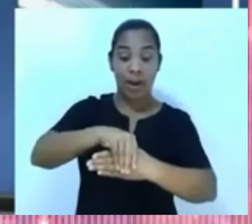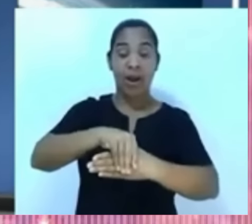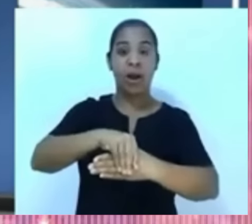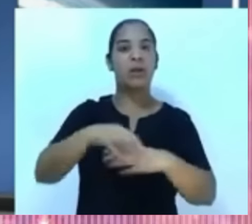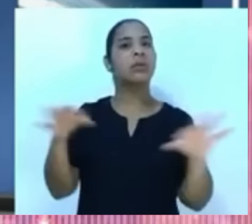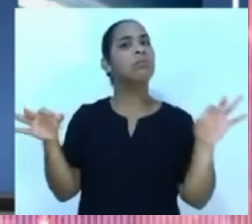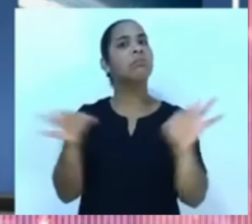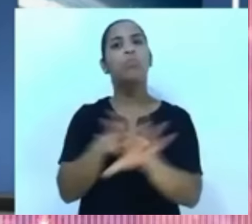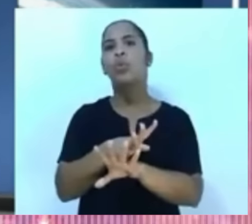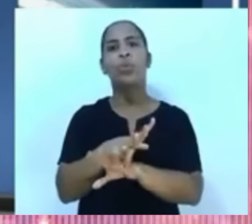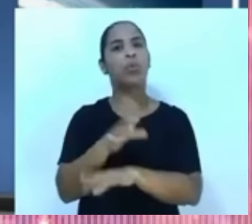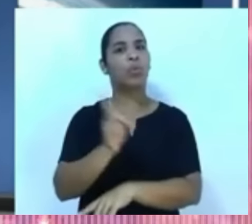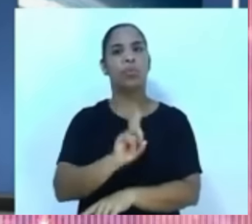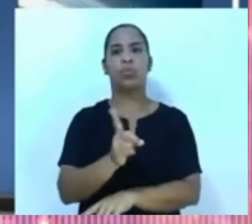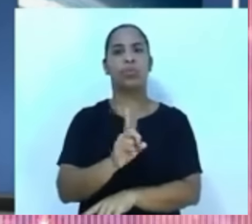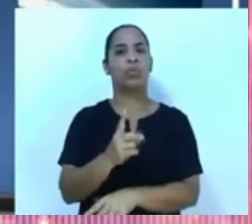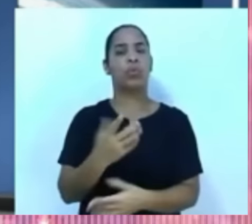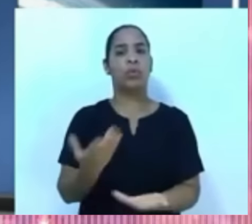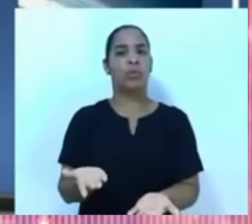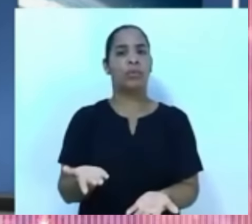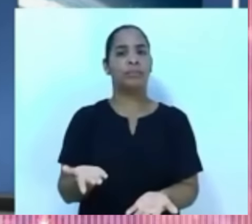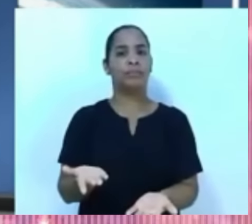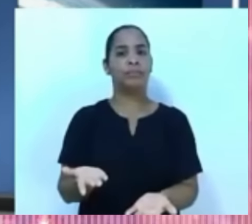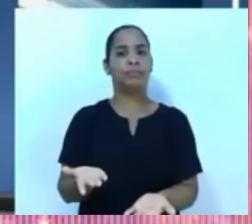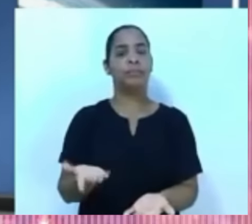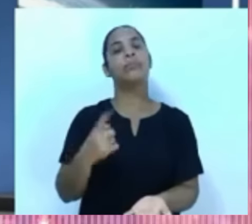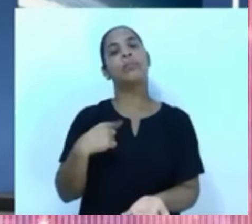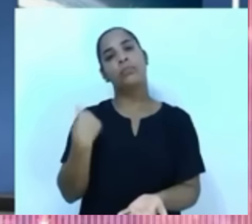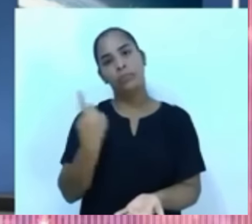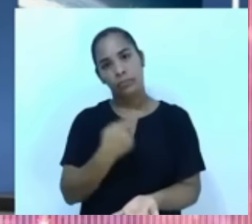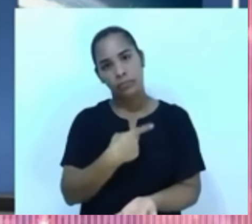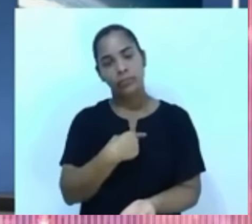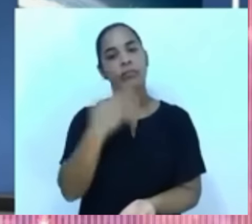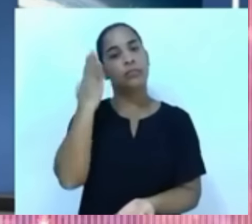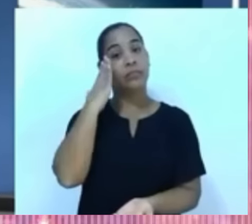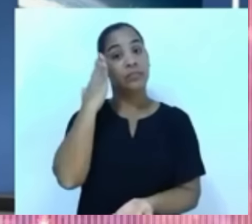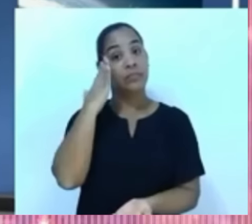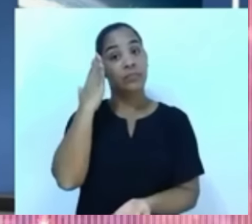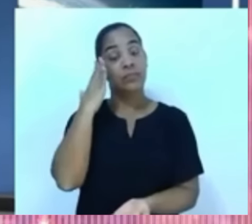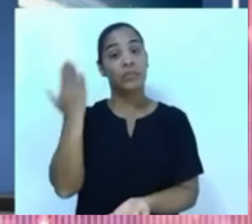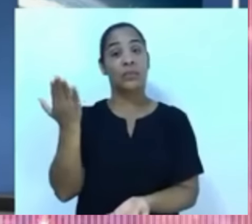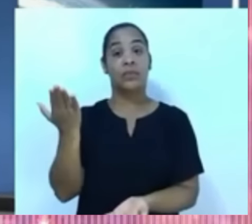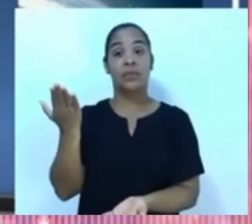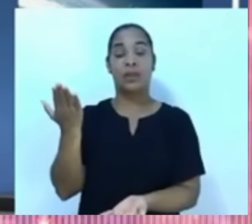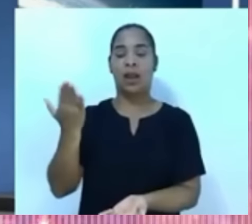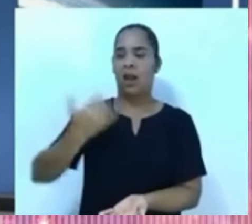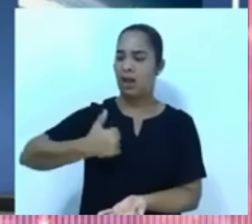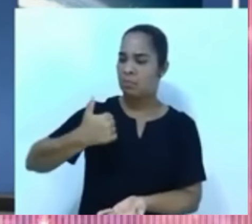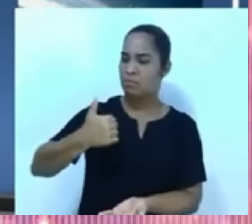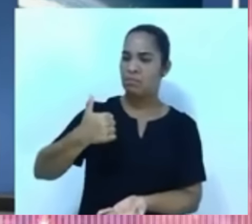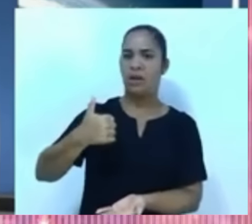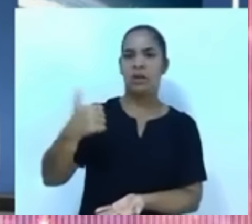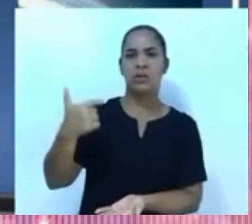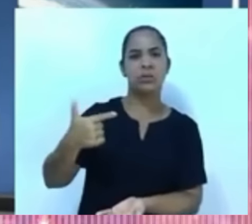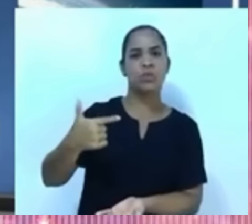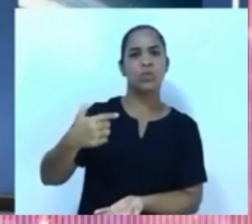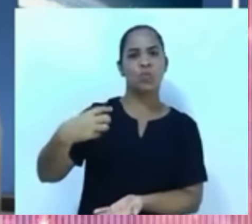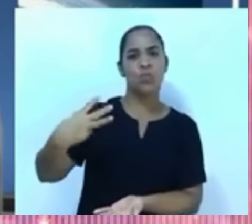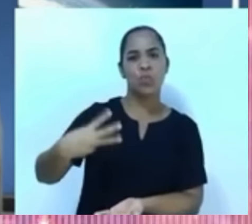desgraçada a um ser na primeira na segunda na terceira infância